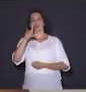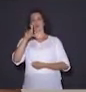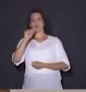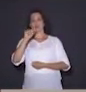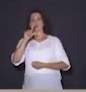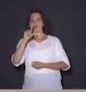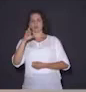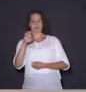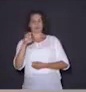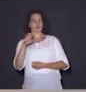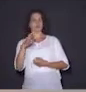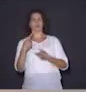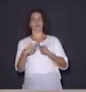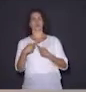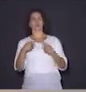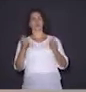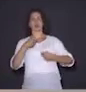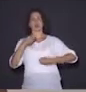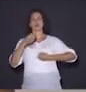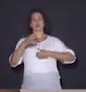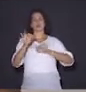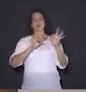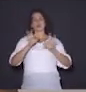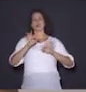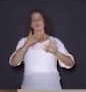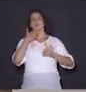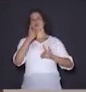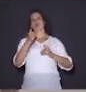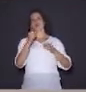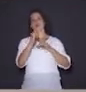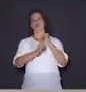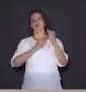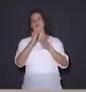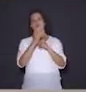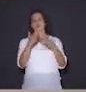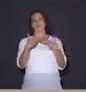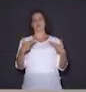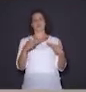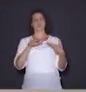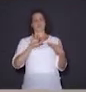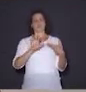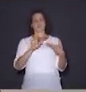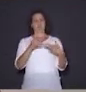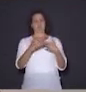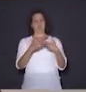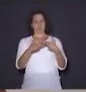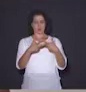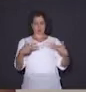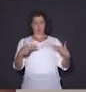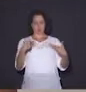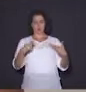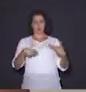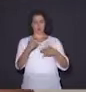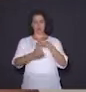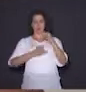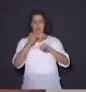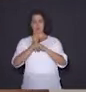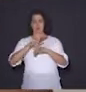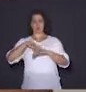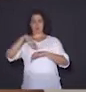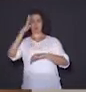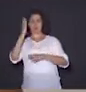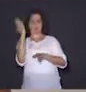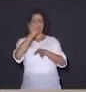para lidar melhor para viabilizar a internet das coisas ou seja as coisas precisam ter uma conexão internet privilegiada em relação às